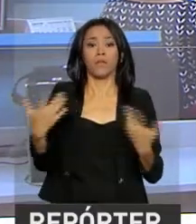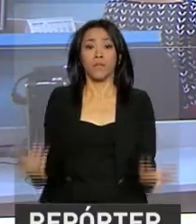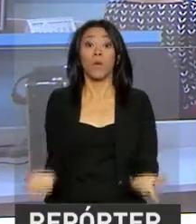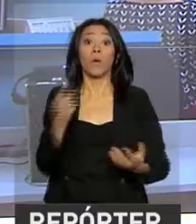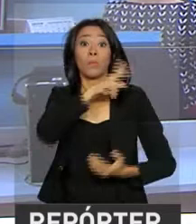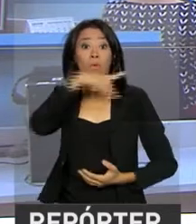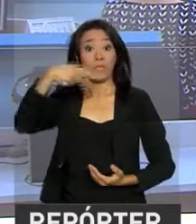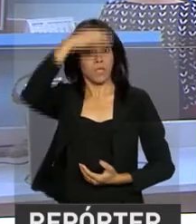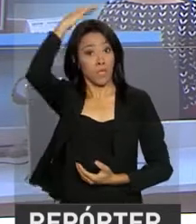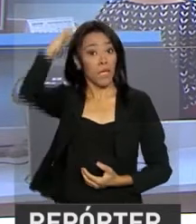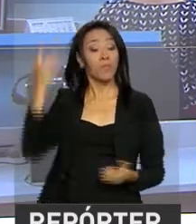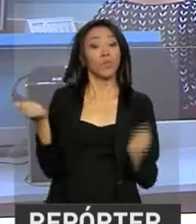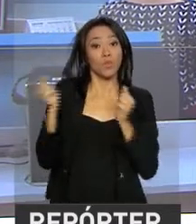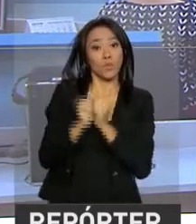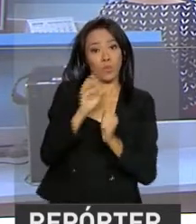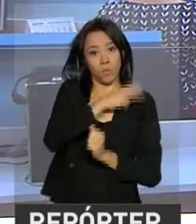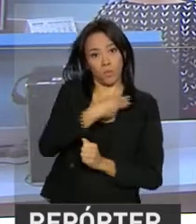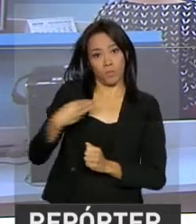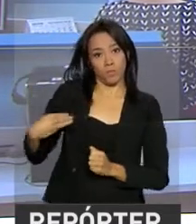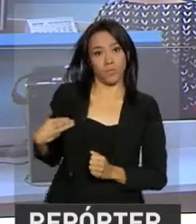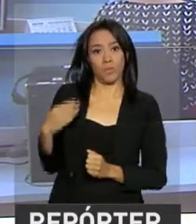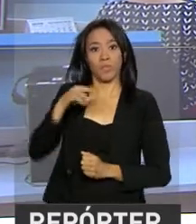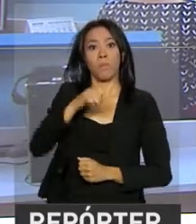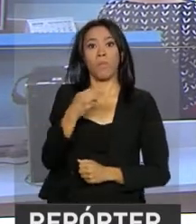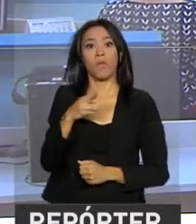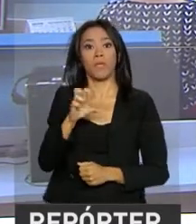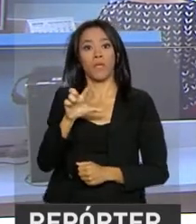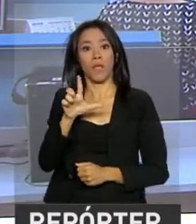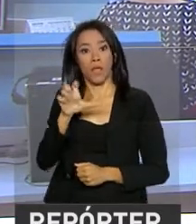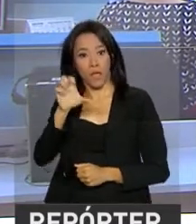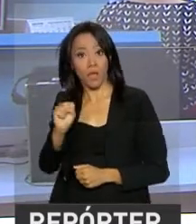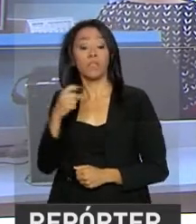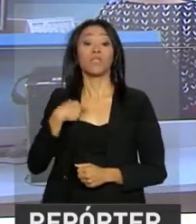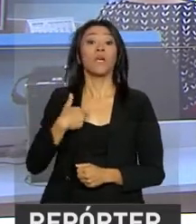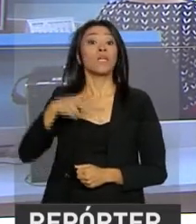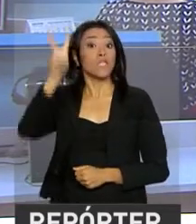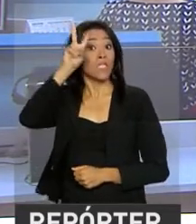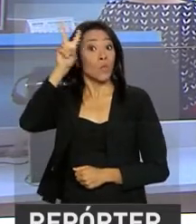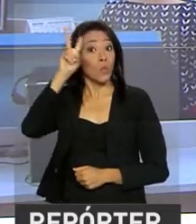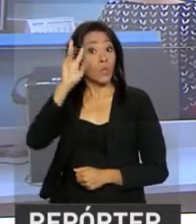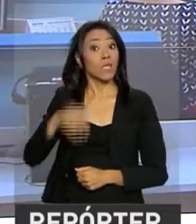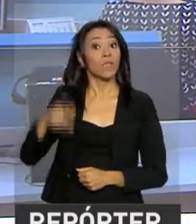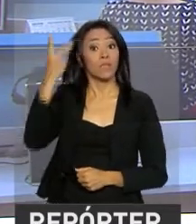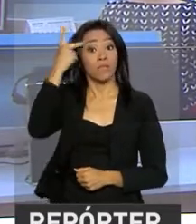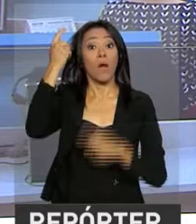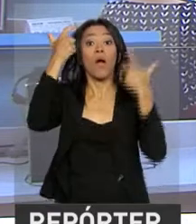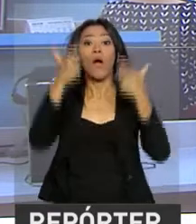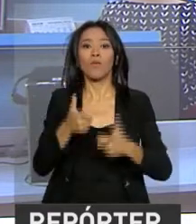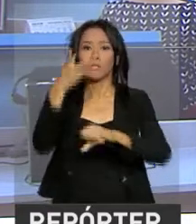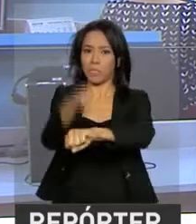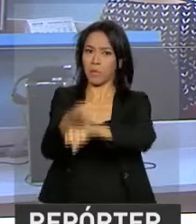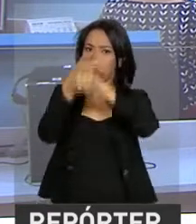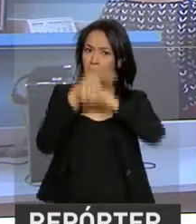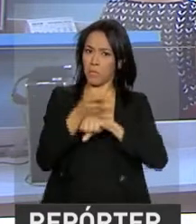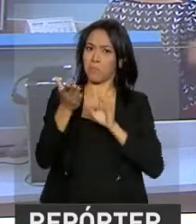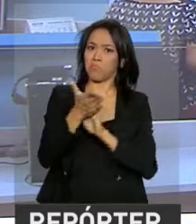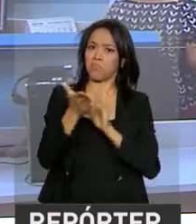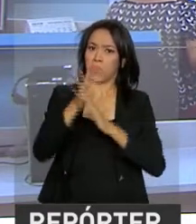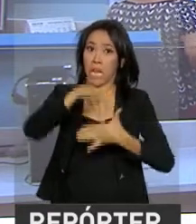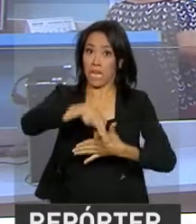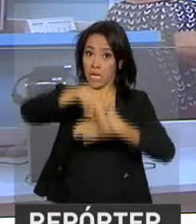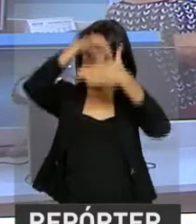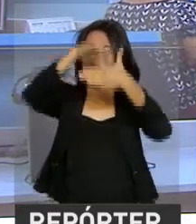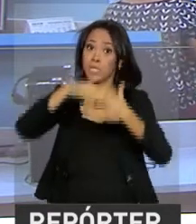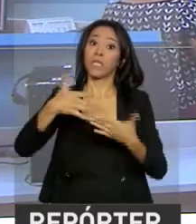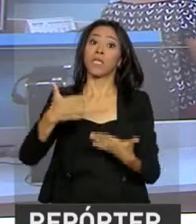Henrique Meirelles, receberam na noite desta segunda-feira, lá em São Paulo, o Prêmio Líderes do Brasil 2016. Os